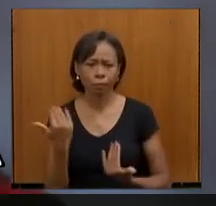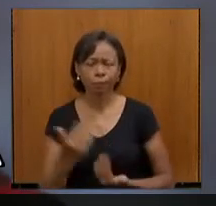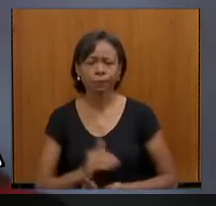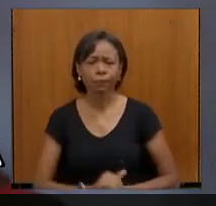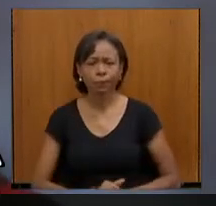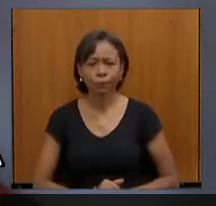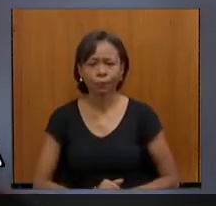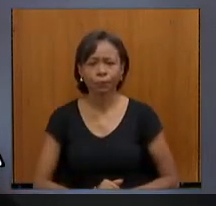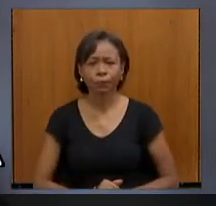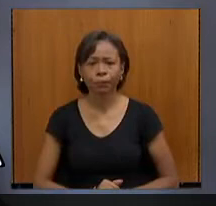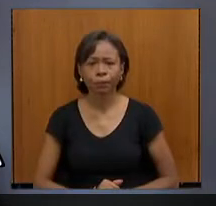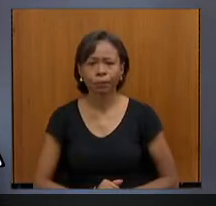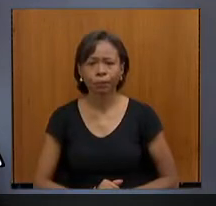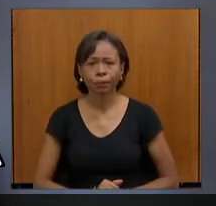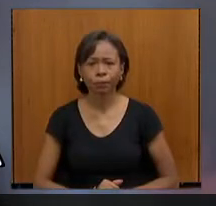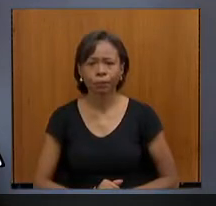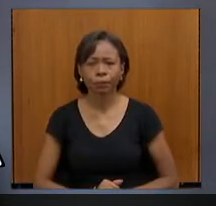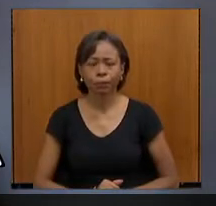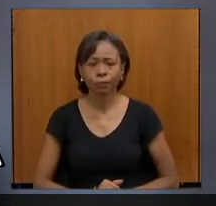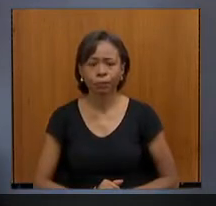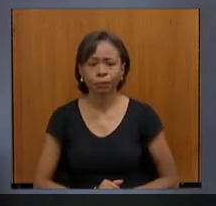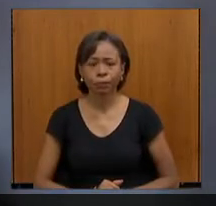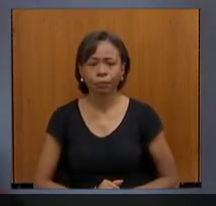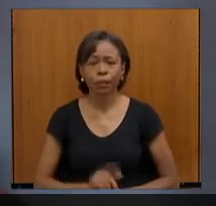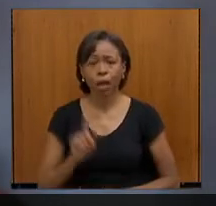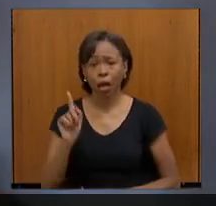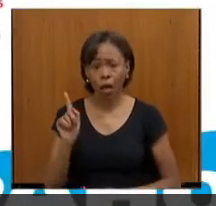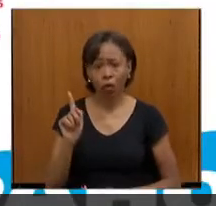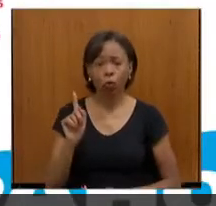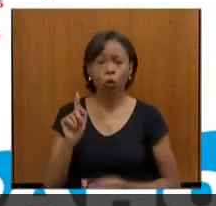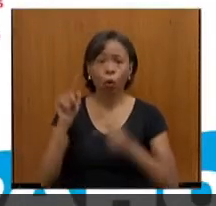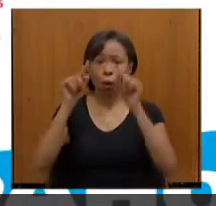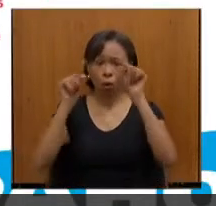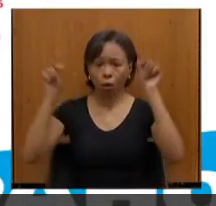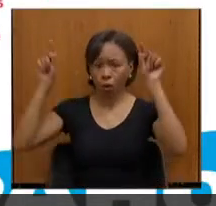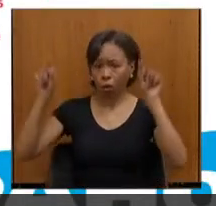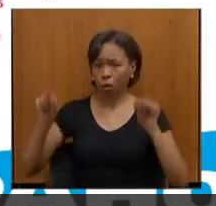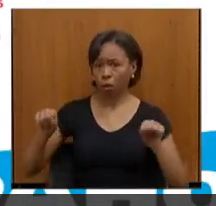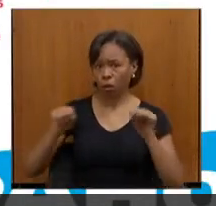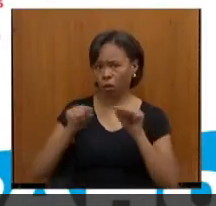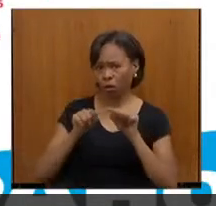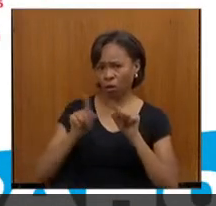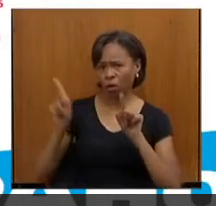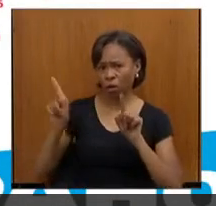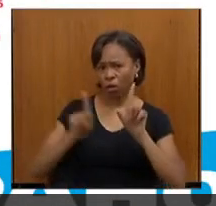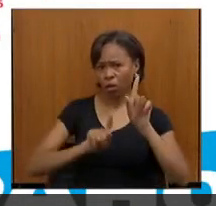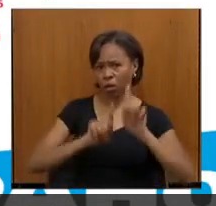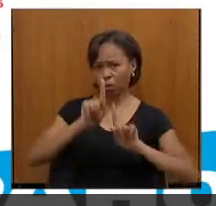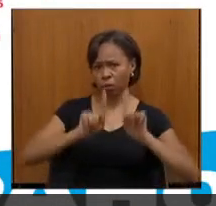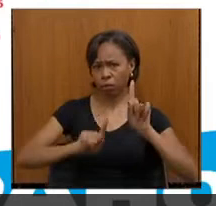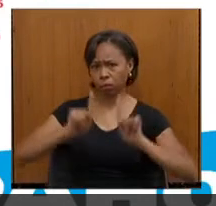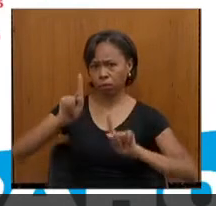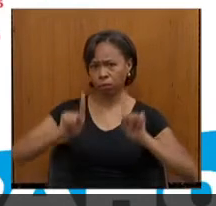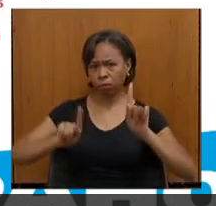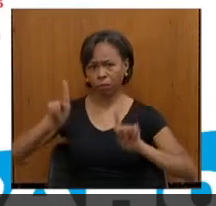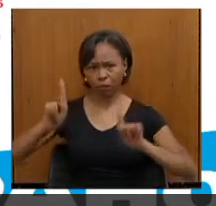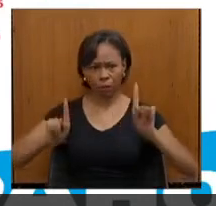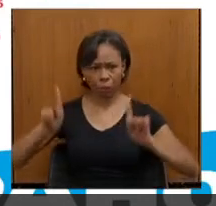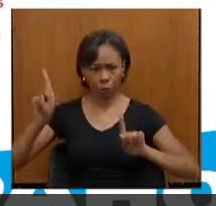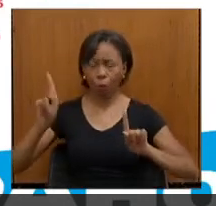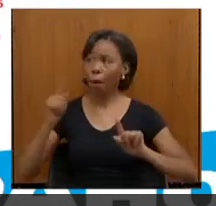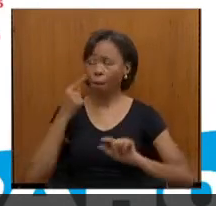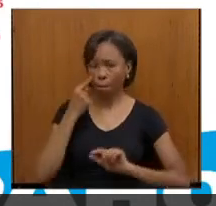Aqui nós encontramos, é um quadro um pouco, talvez, difícil. Pode ir passando o slide, porque vão entrar